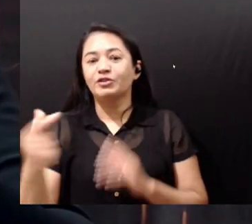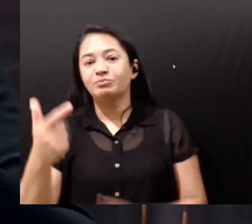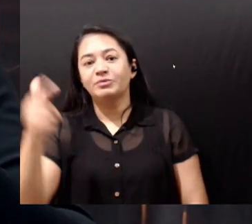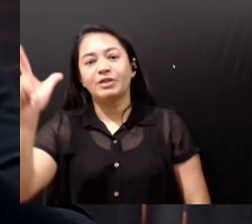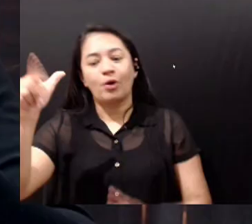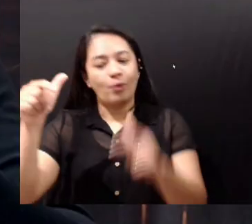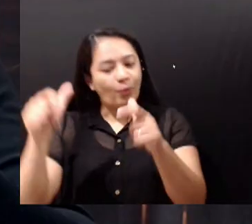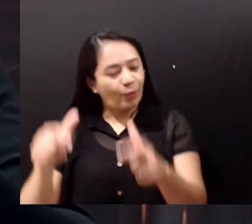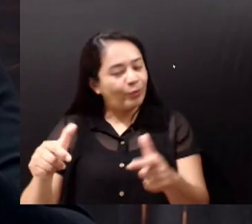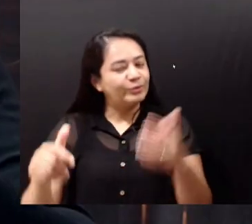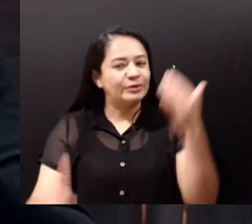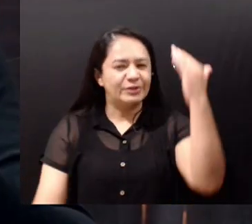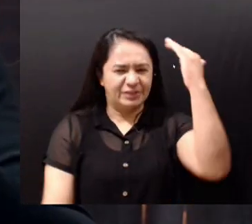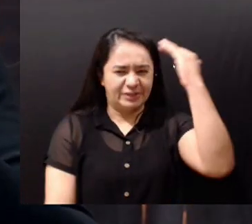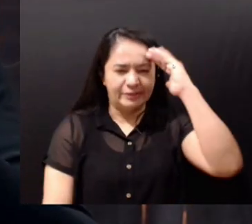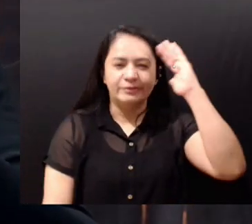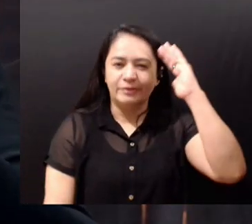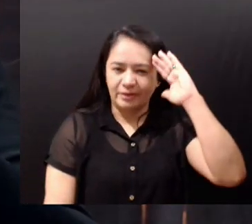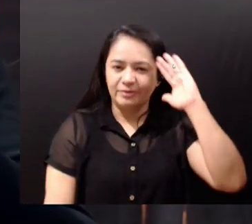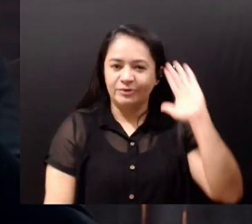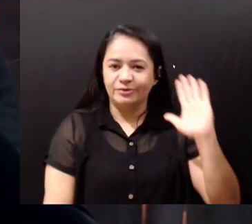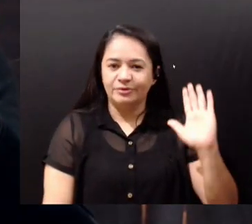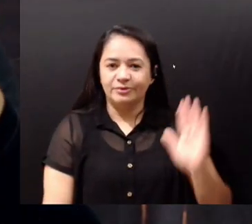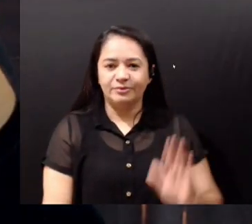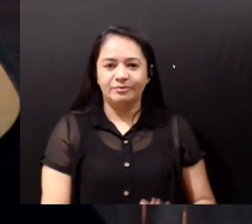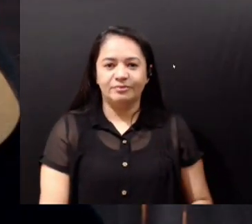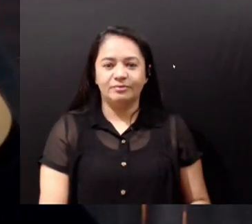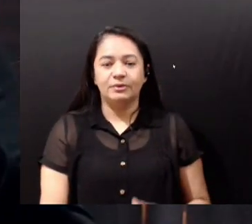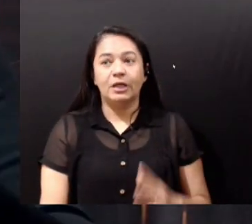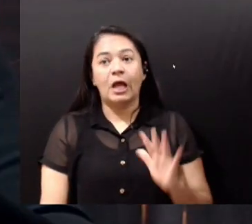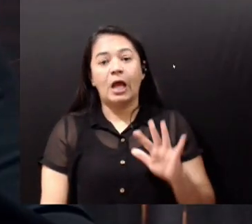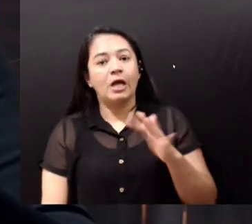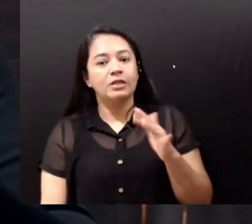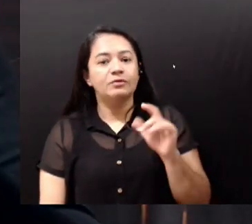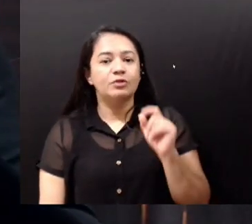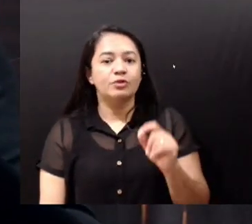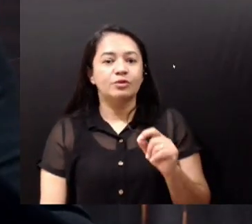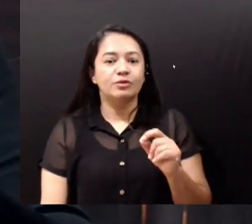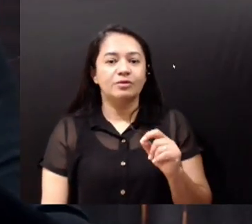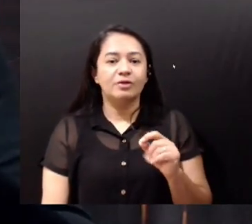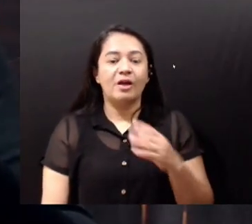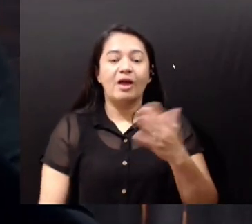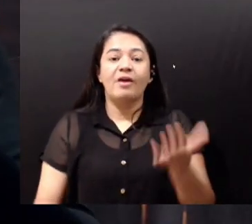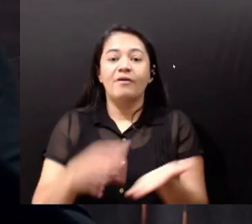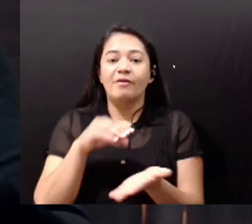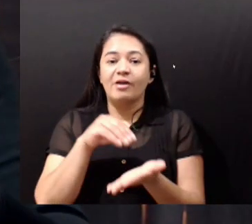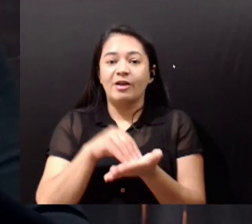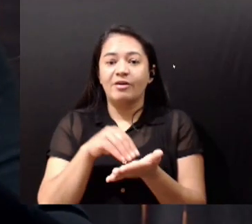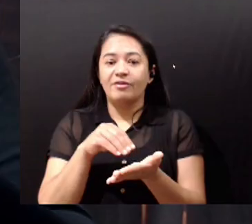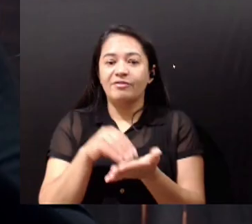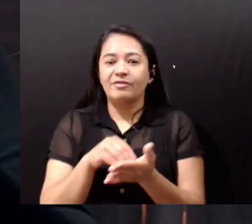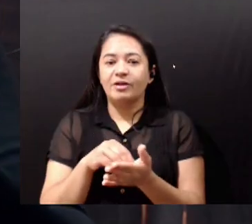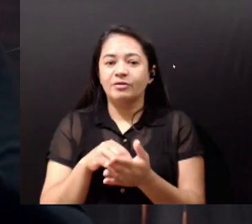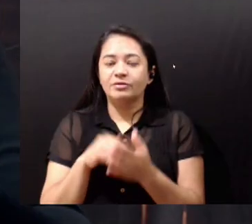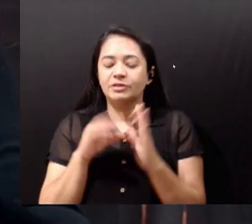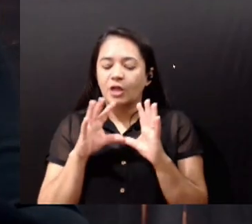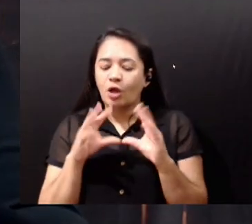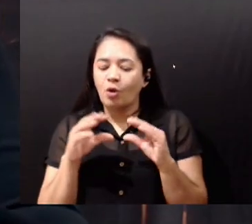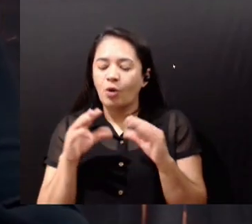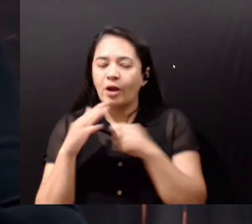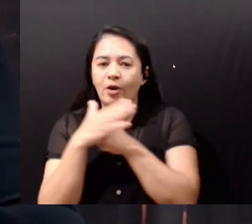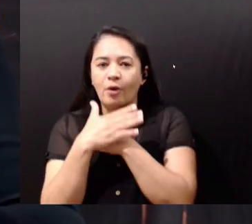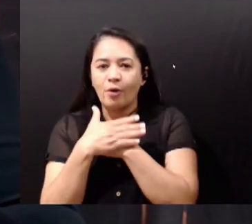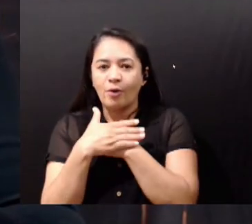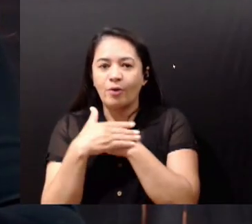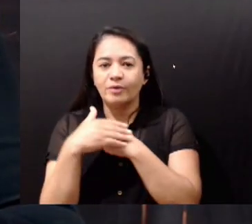entende? Então, normalmente é algo que me faltou, é um aconchego, é um acolhimento, é essa sensação